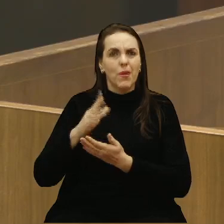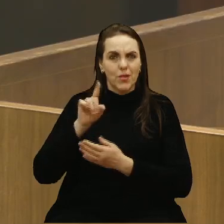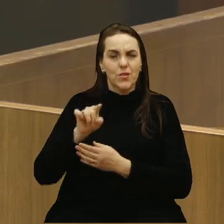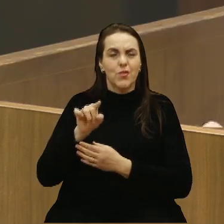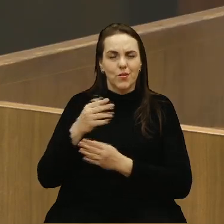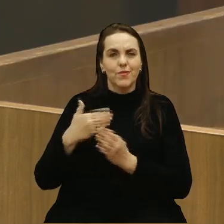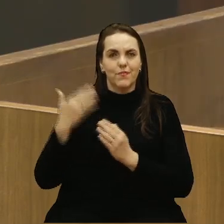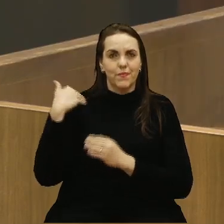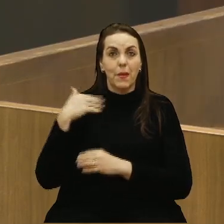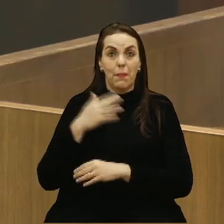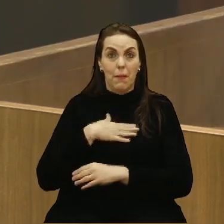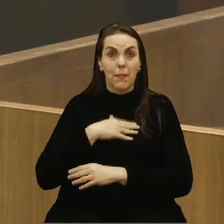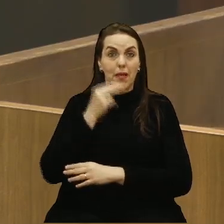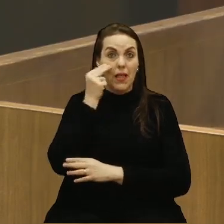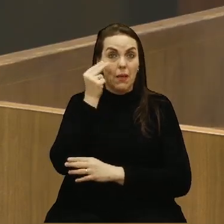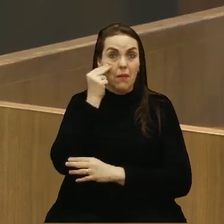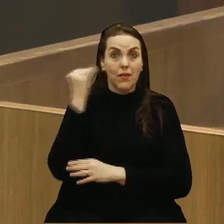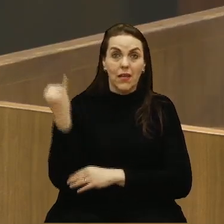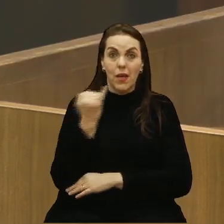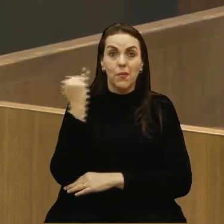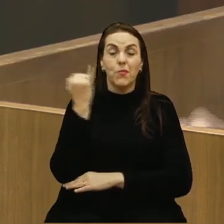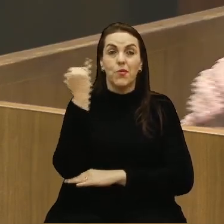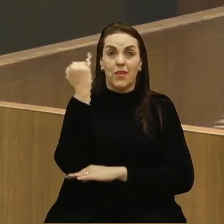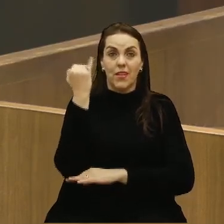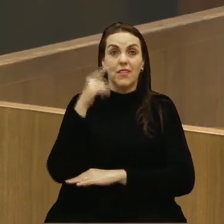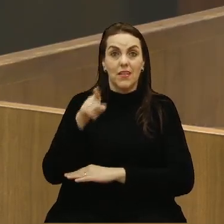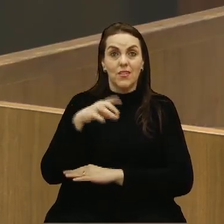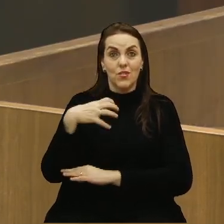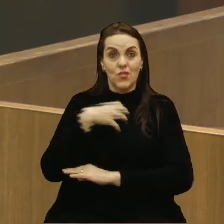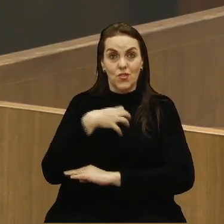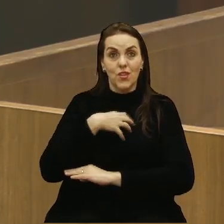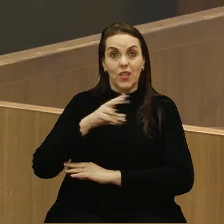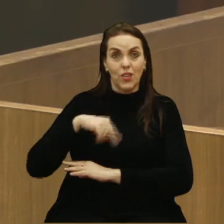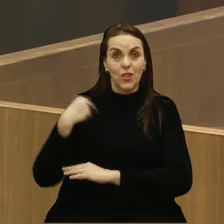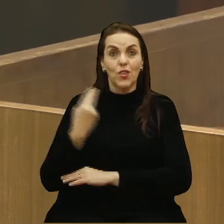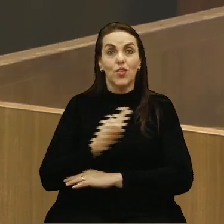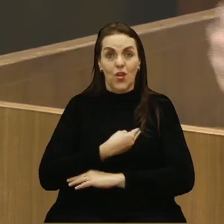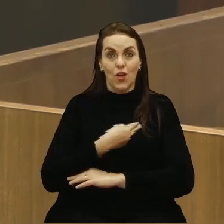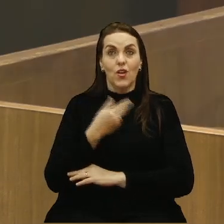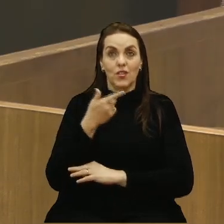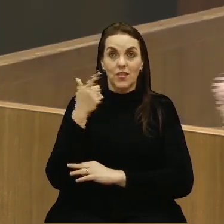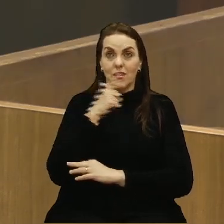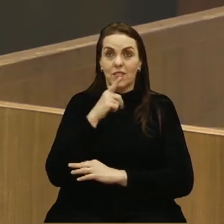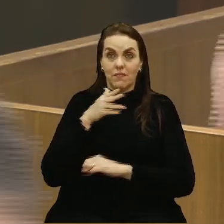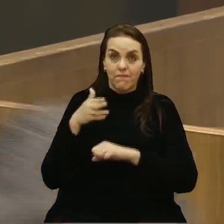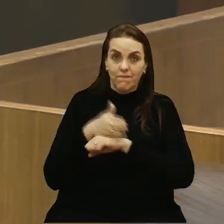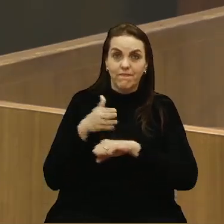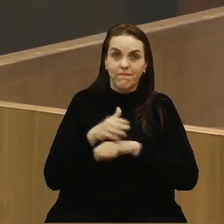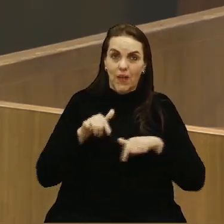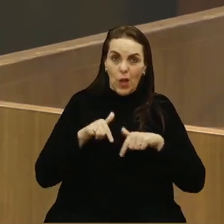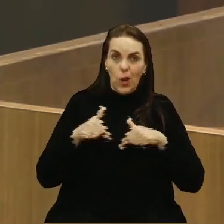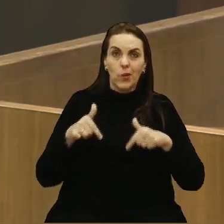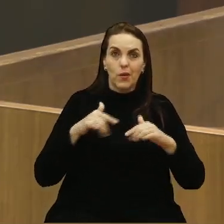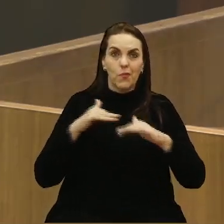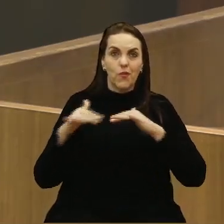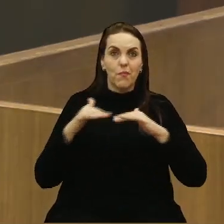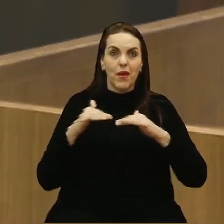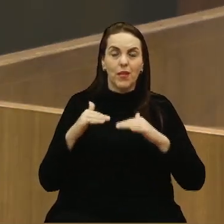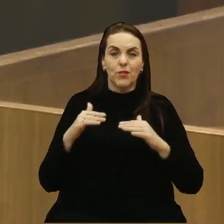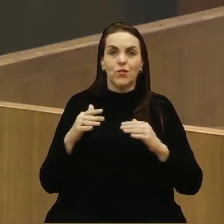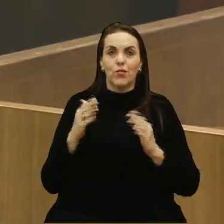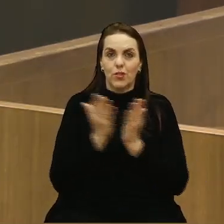Libardi, é importante tratar esse assunto, porque foi dessa forma que nós nos inserimos na luta do movimento estudantil. Foi